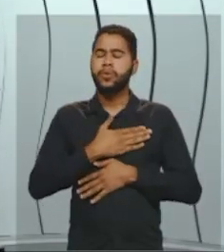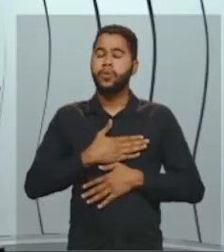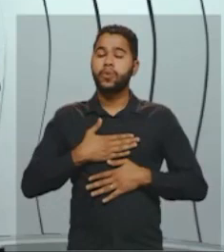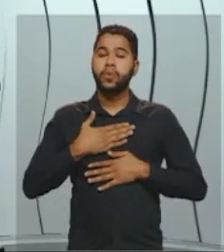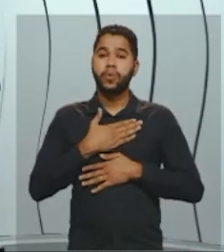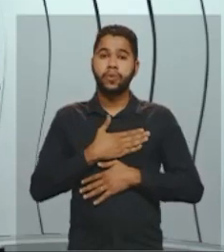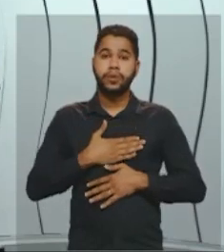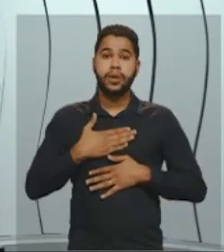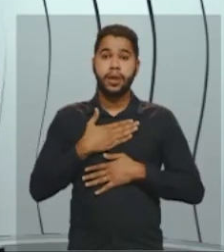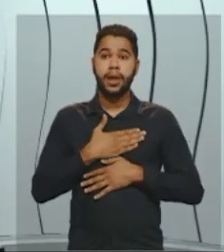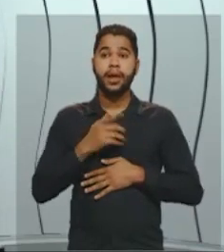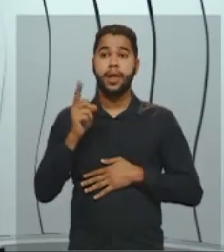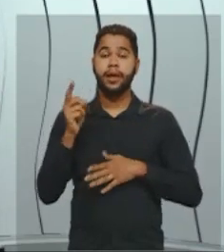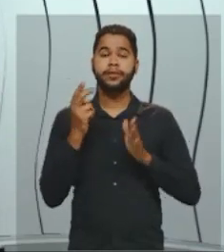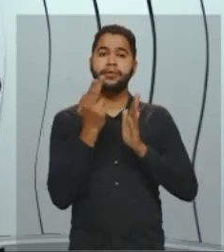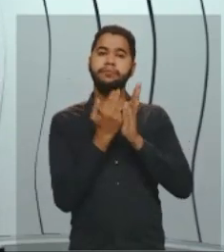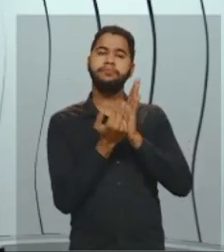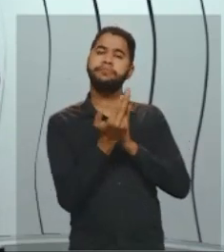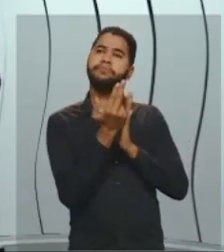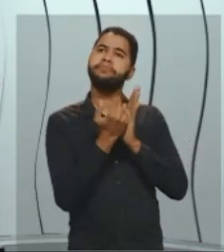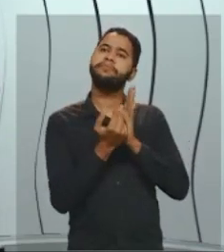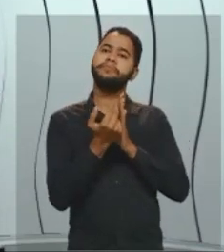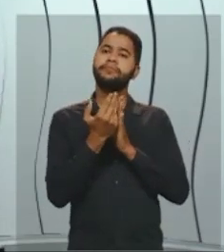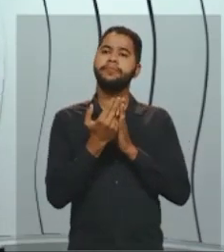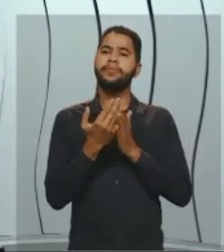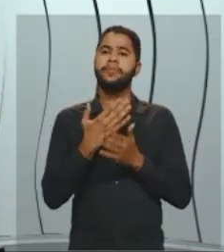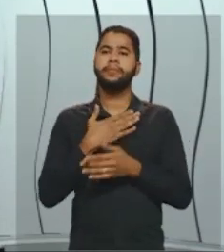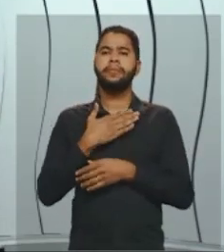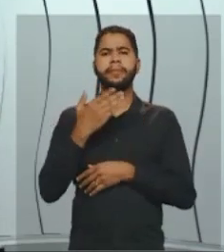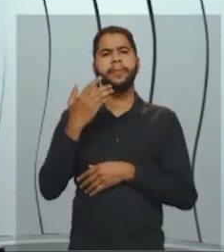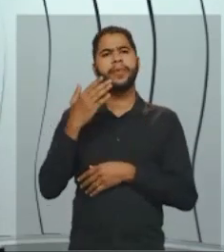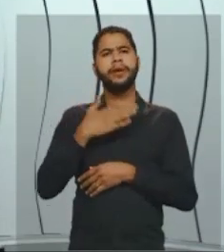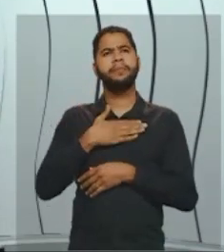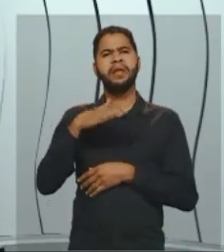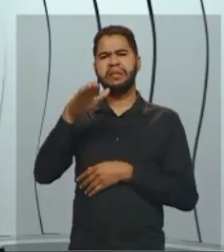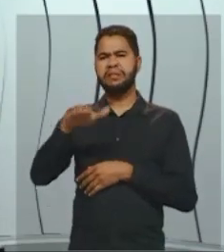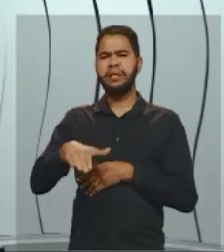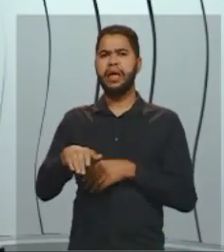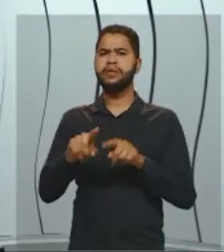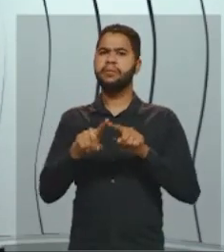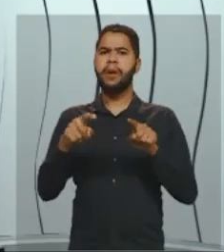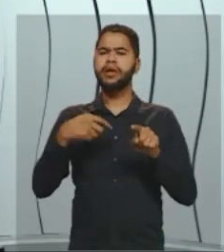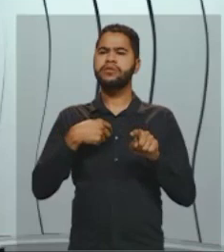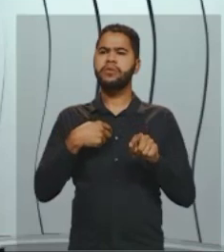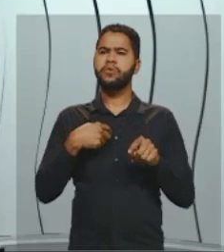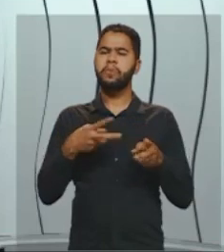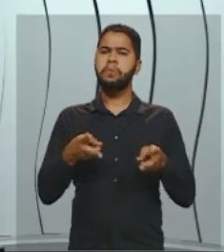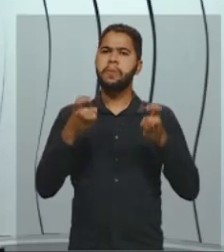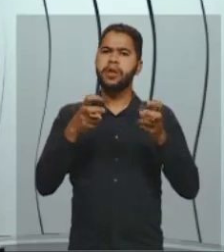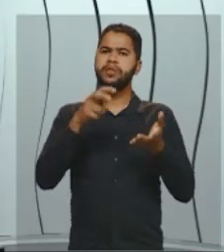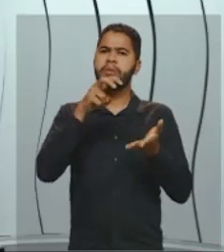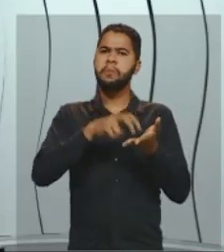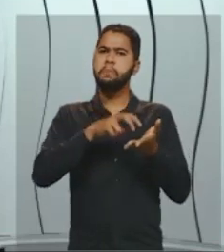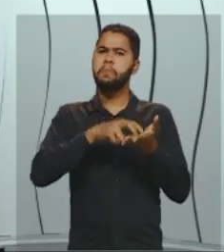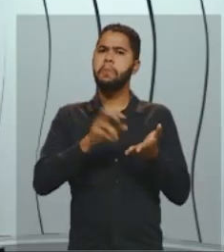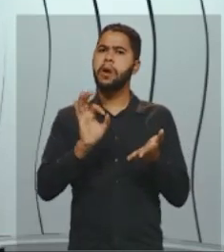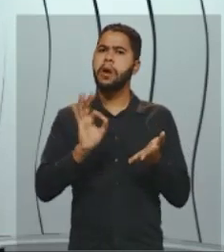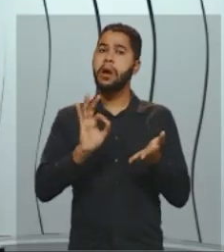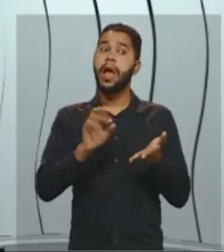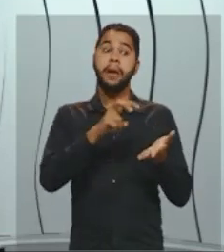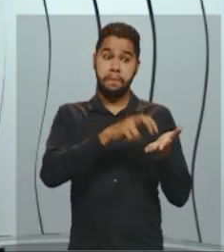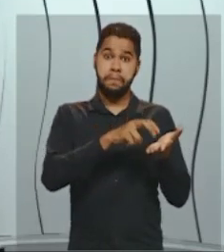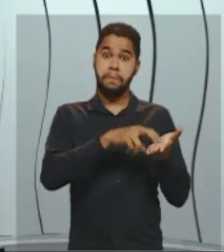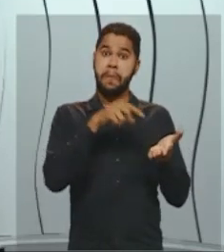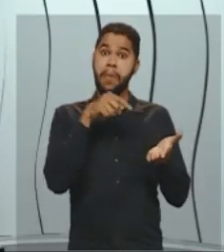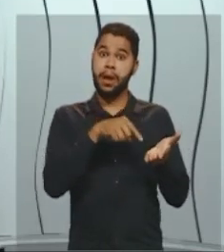Monet e achei que fosse, para mim, é de tarde. Não interpretei como de manhã, não. Teve como é subjetiva a arte, né? É de manhã,